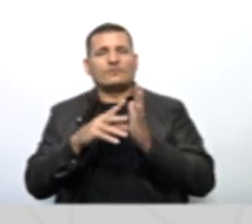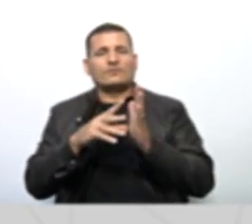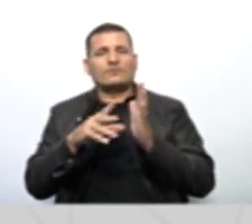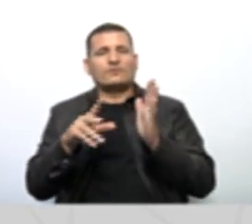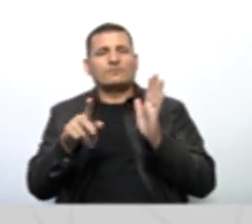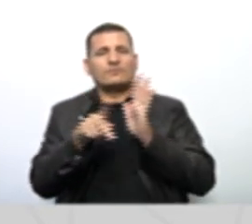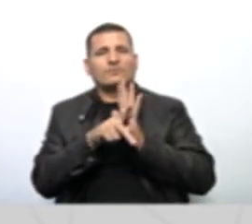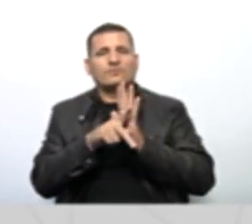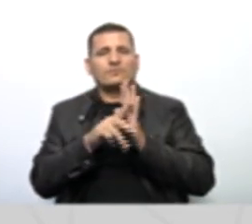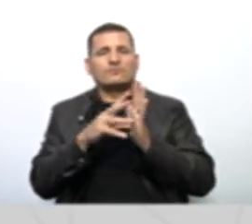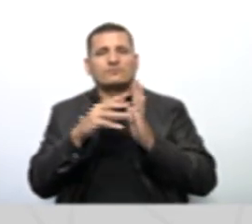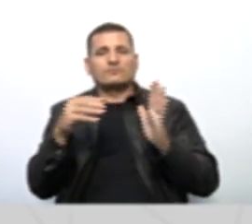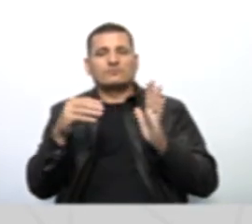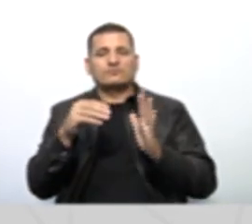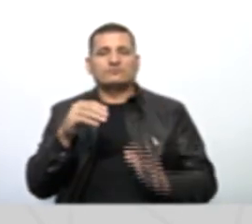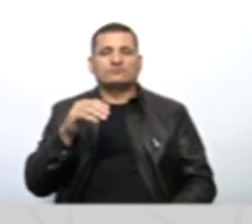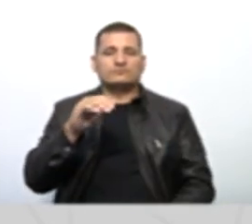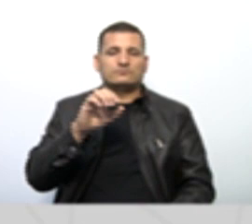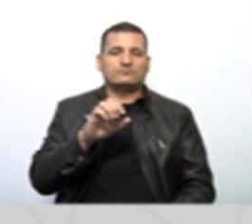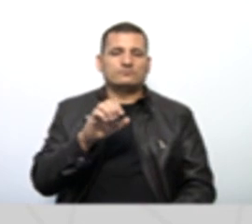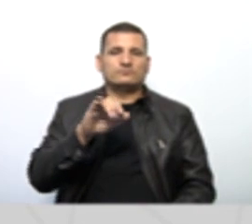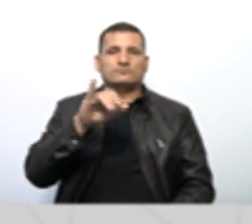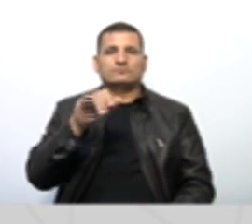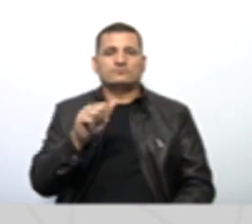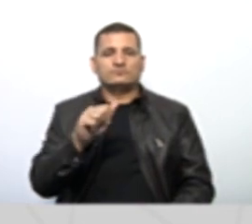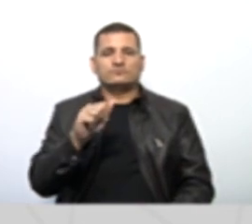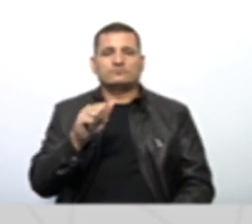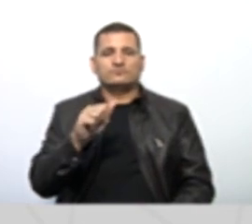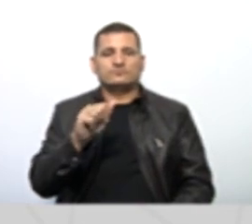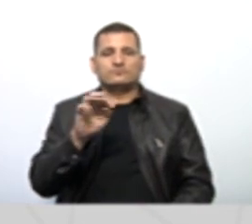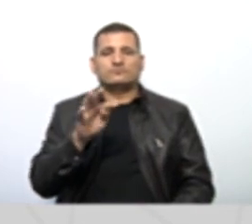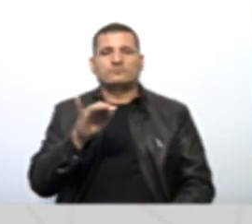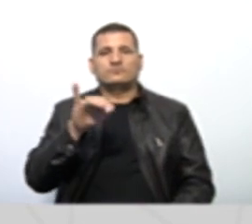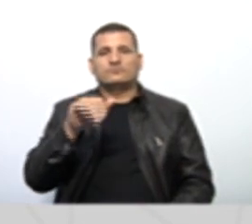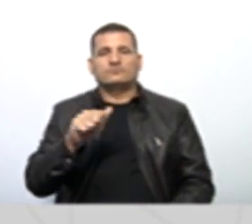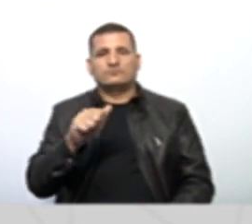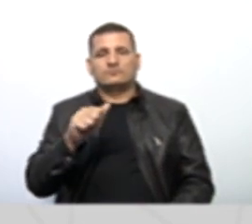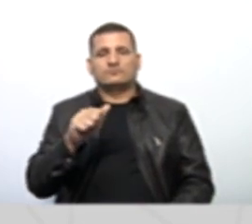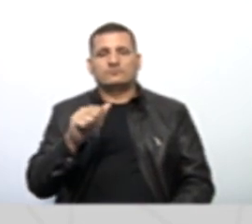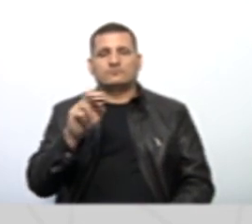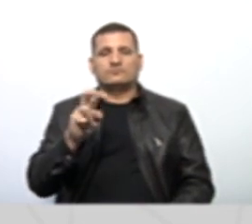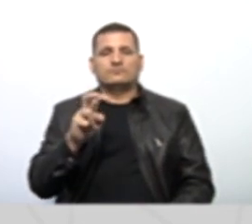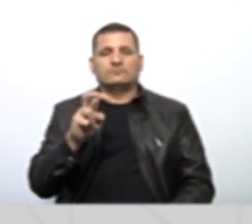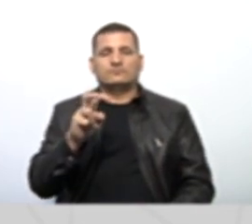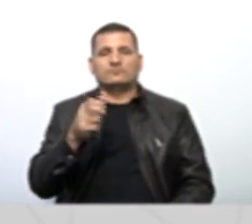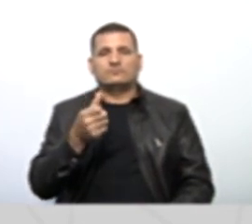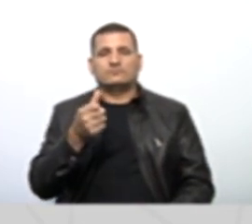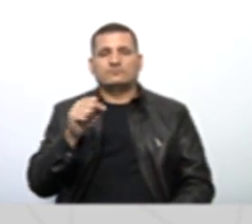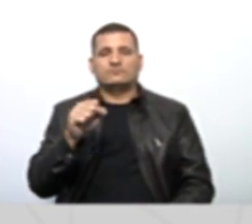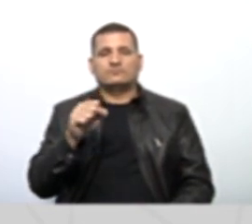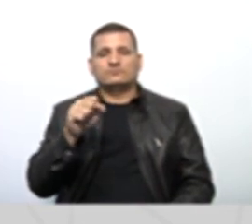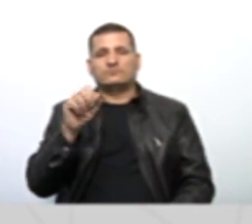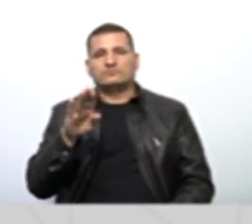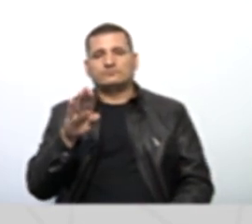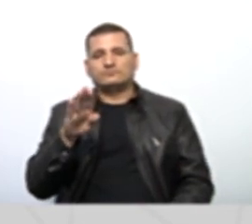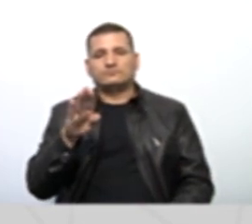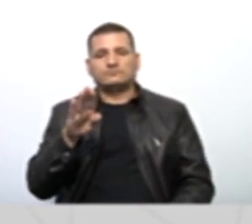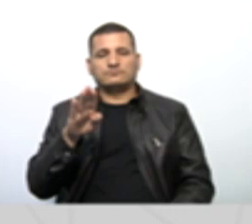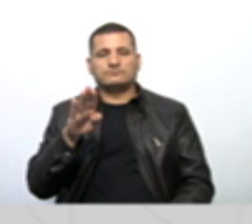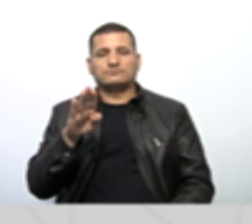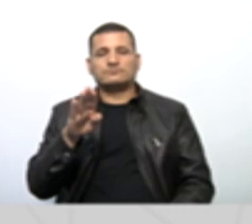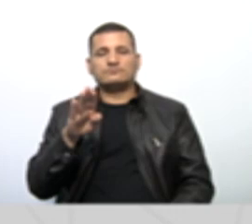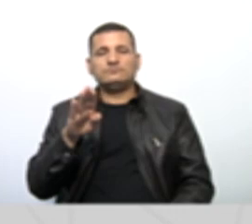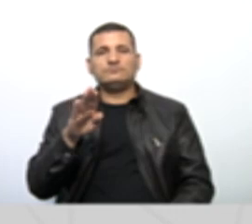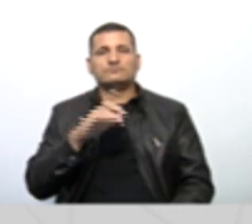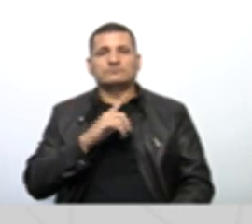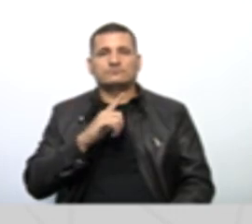que né ea tia pessoal aqui os 568 b lembre-se disso pessoal sendo divididos em